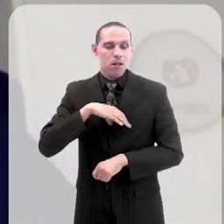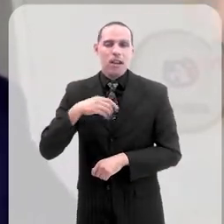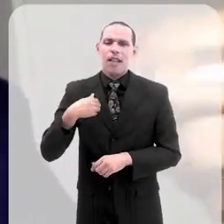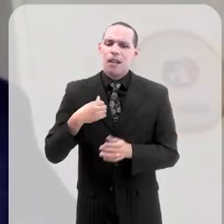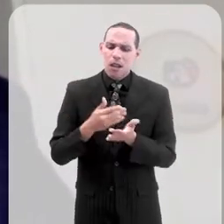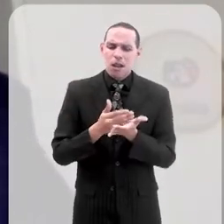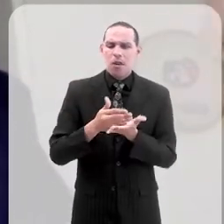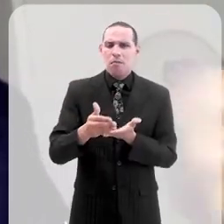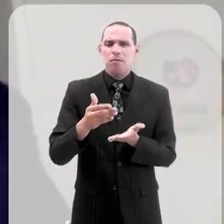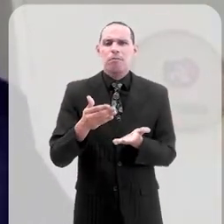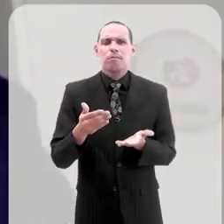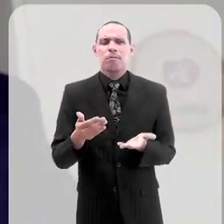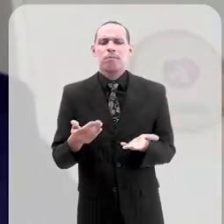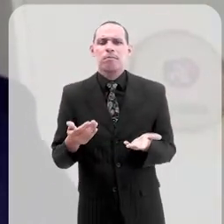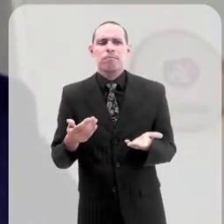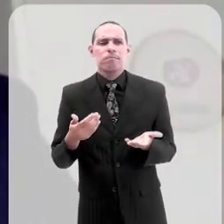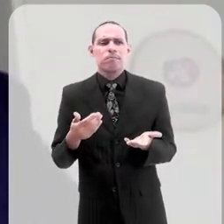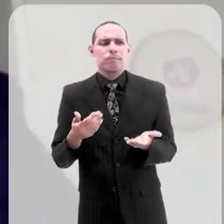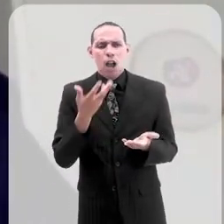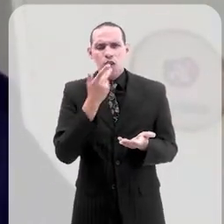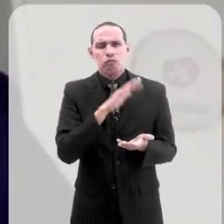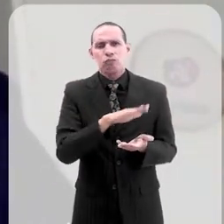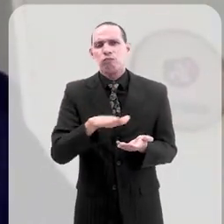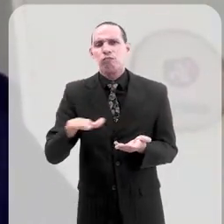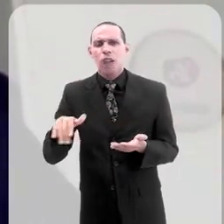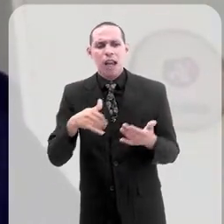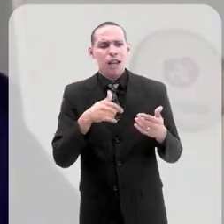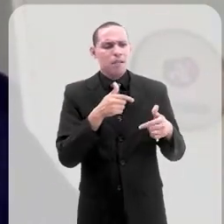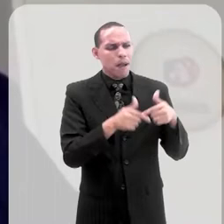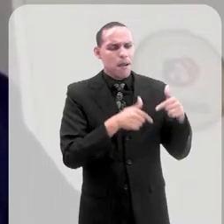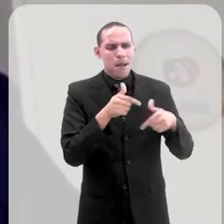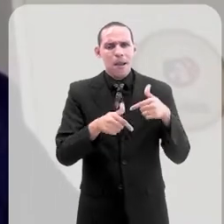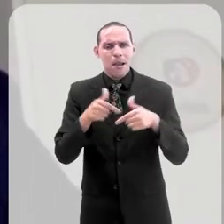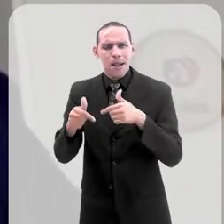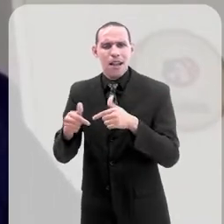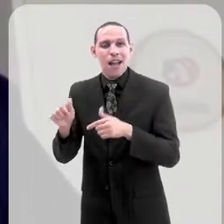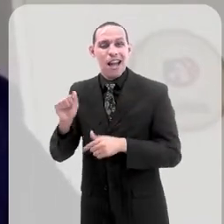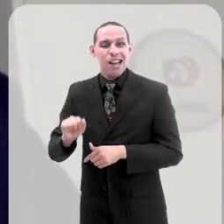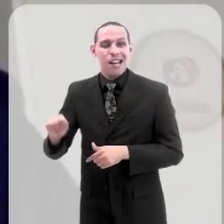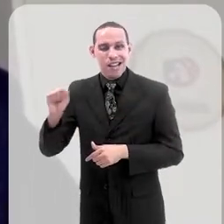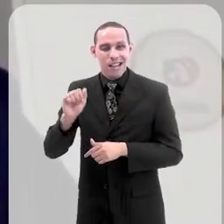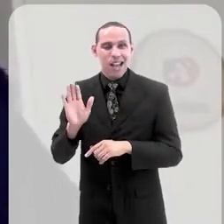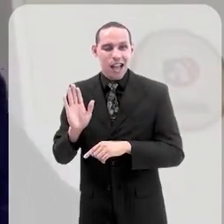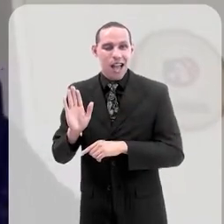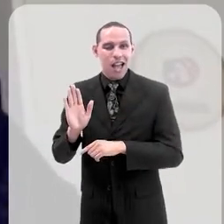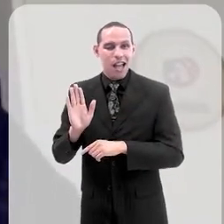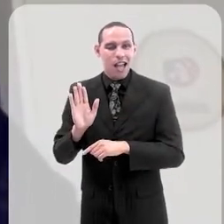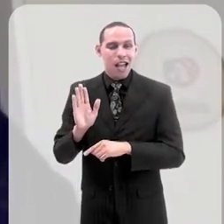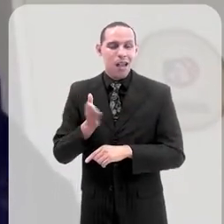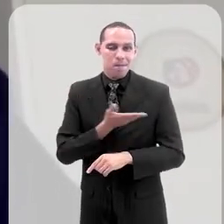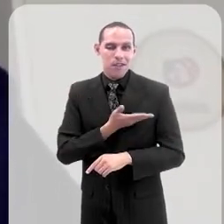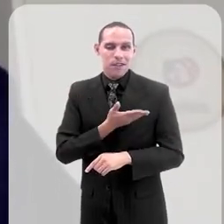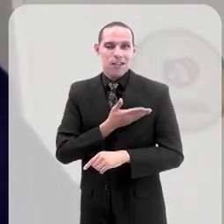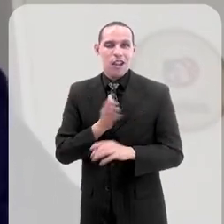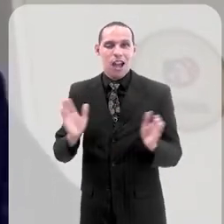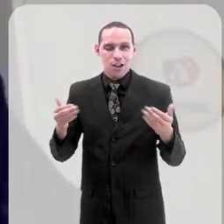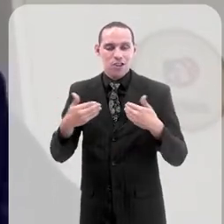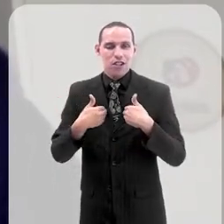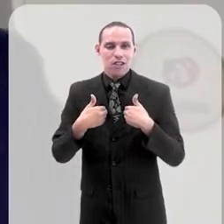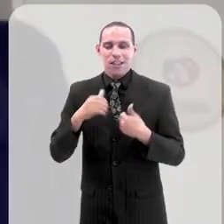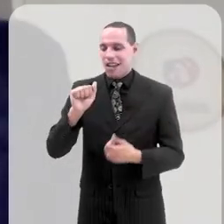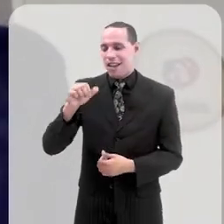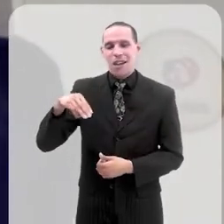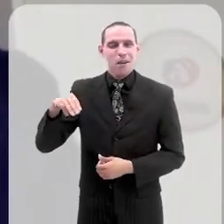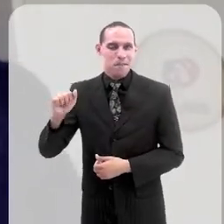mas muitas crianças, eu trabalhava numa associação de amigos dos autistas, AMA, e aí eu vi a necessidade deles